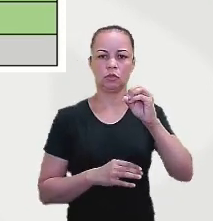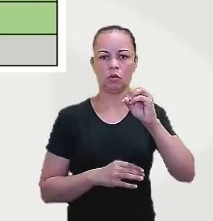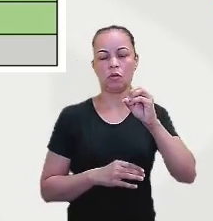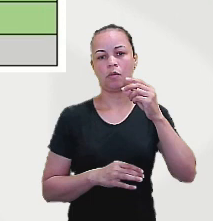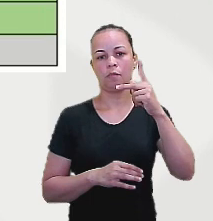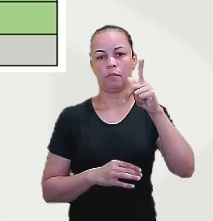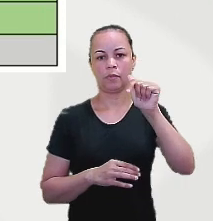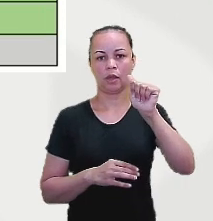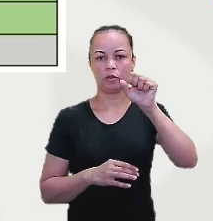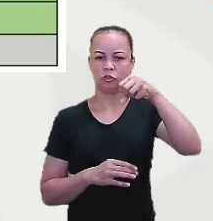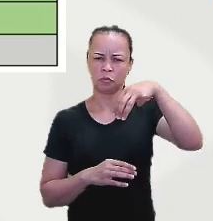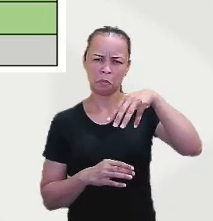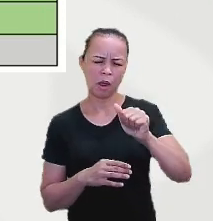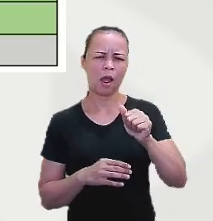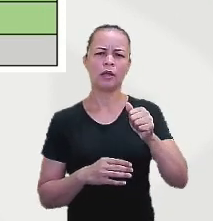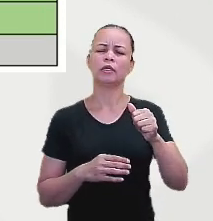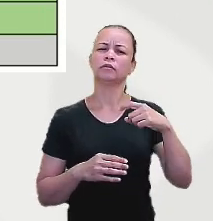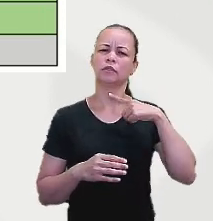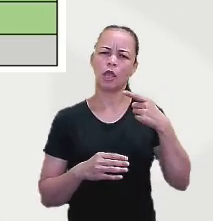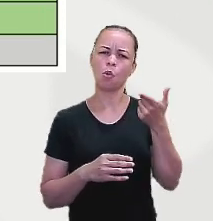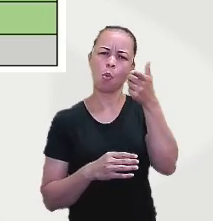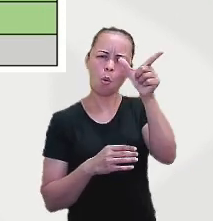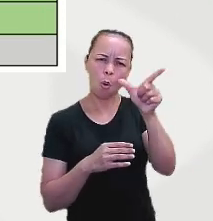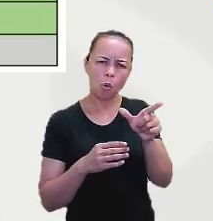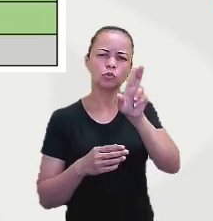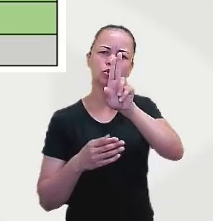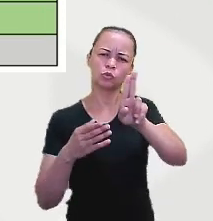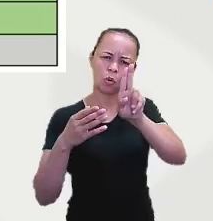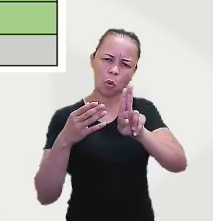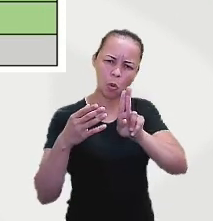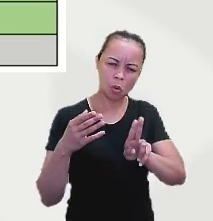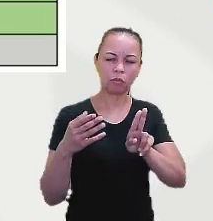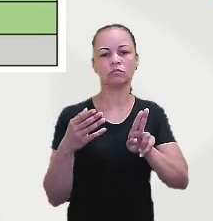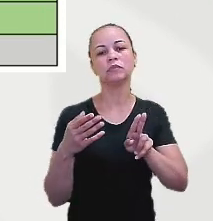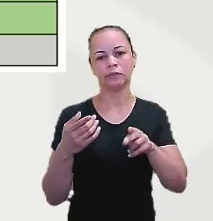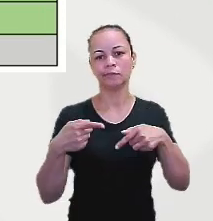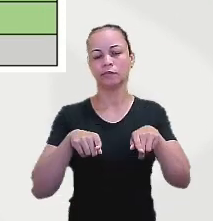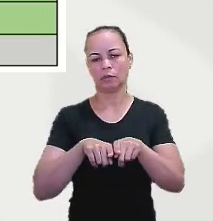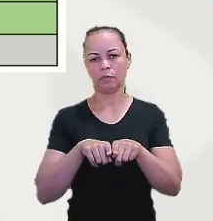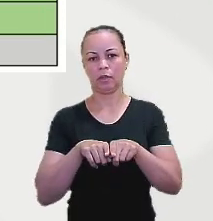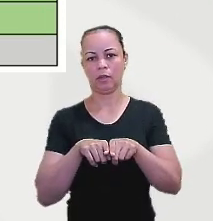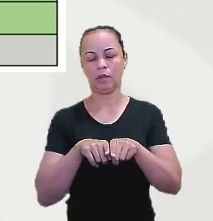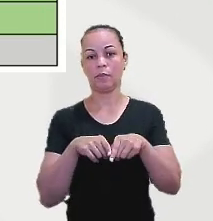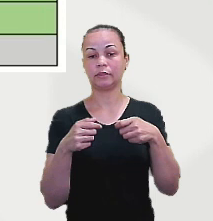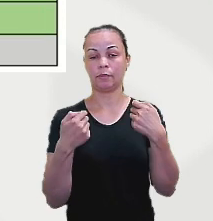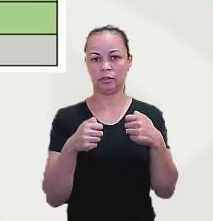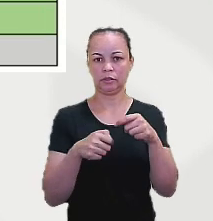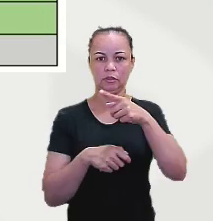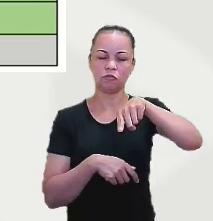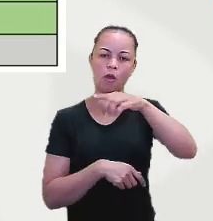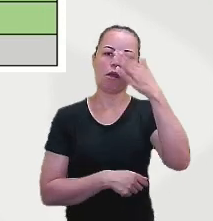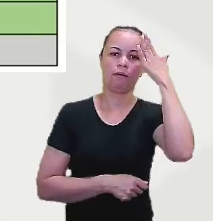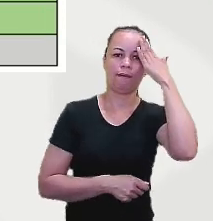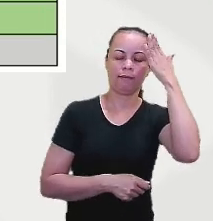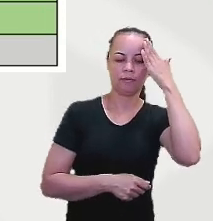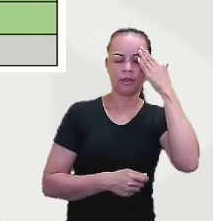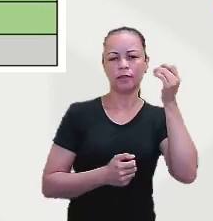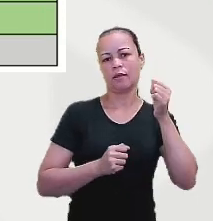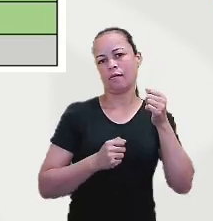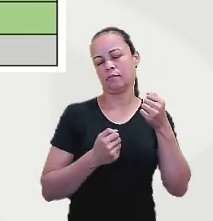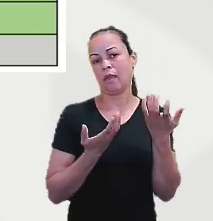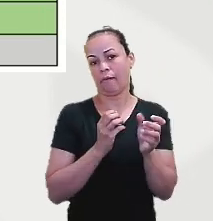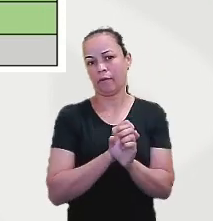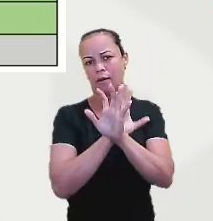de citossol, citosol e aloplasma, mas o problema é você entender que é a estrutura comum. E claro, a gente vai ter uma aula que a gente